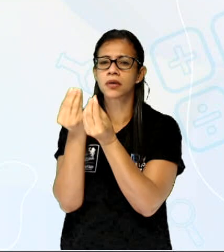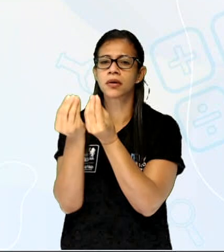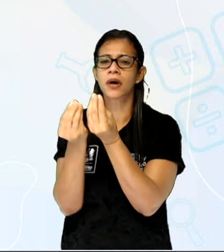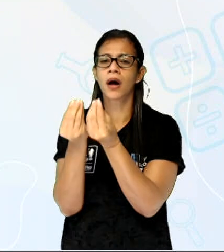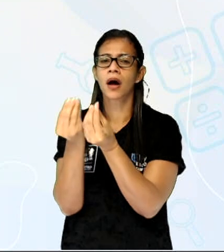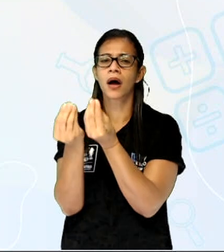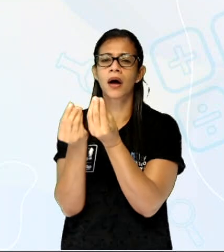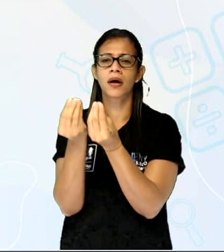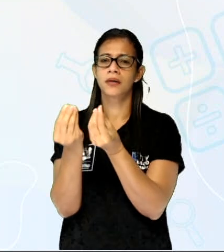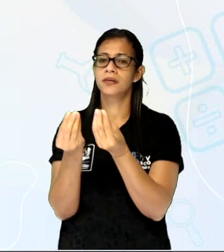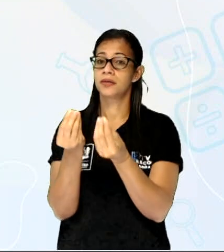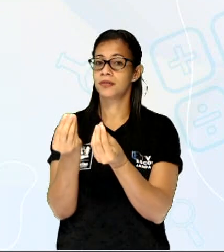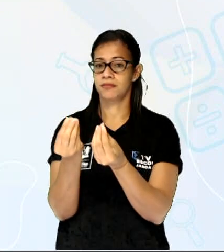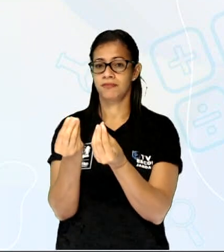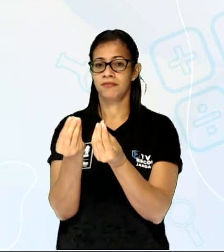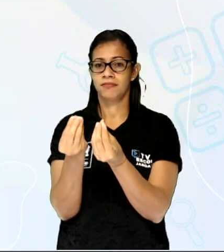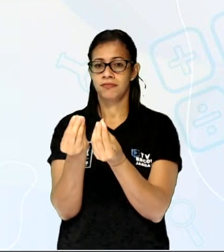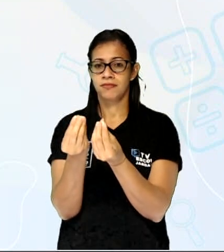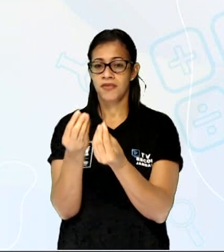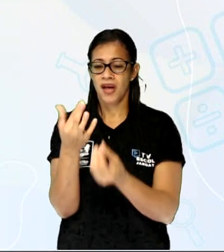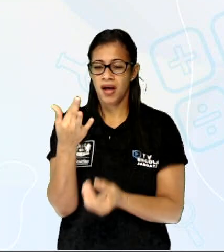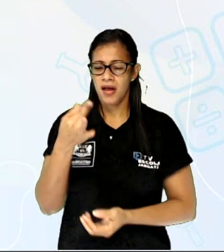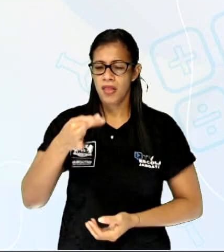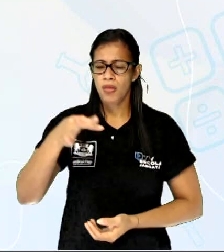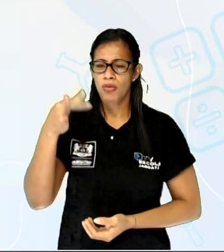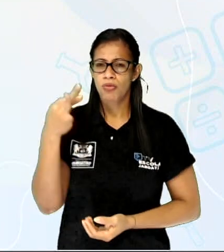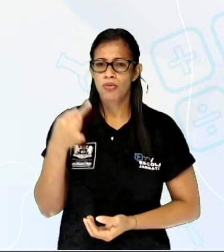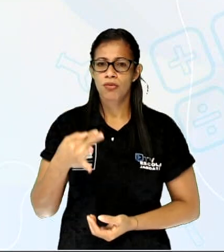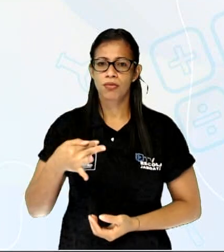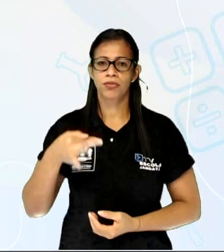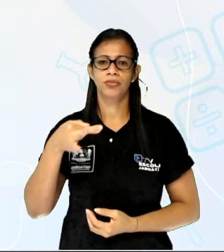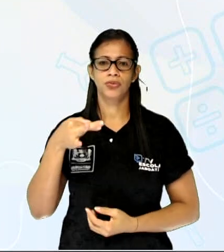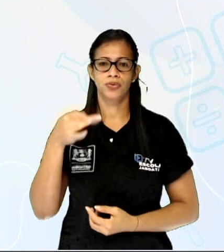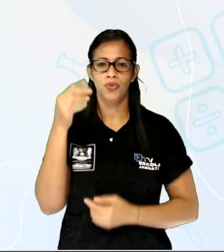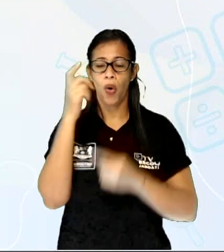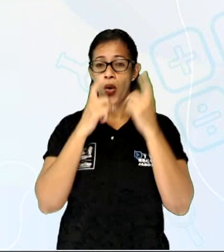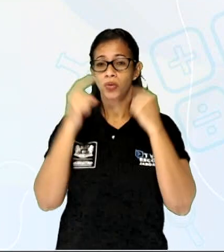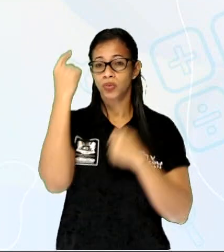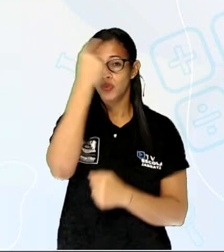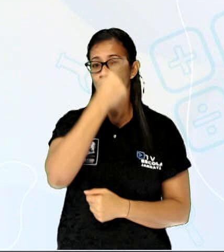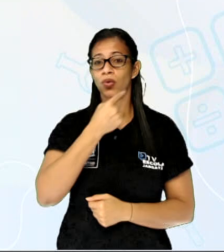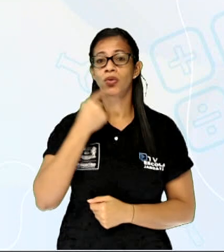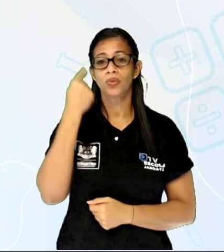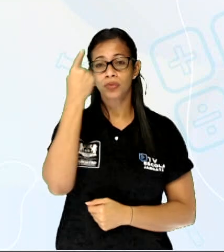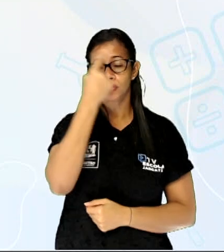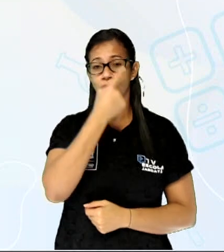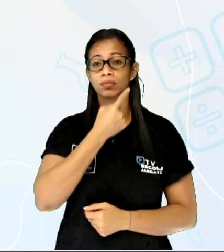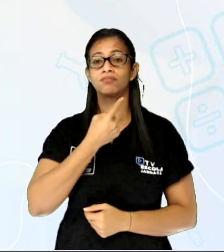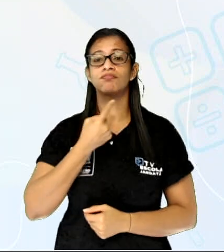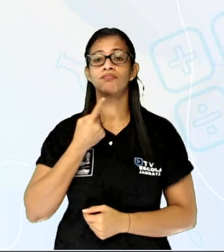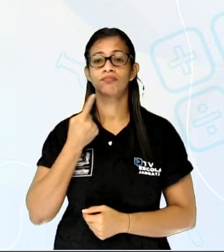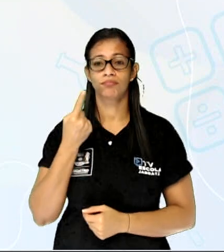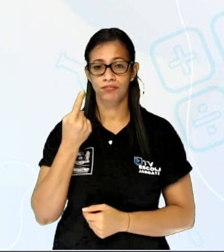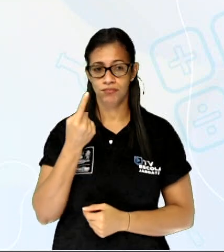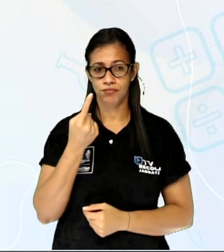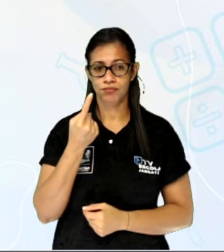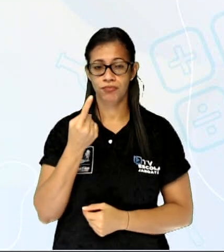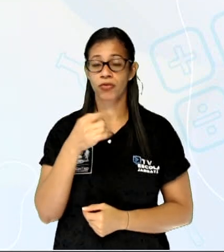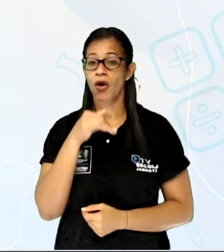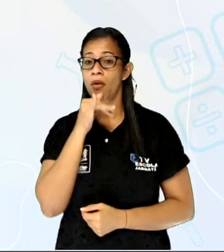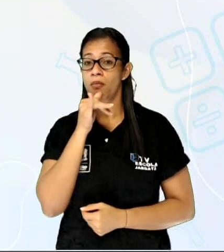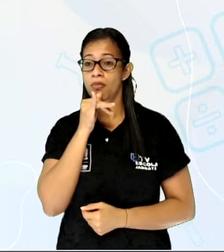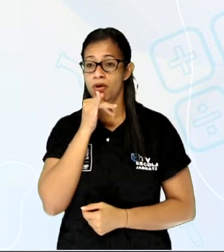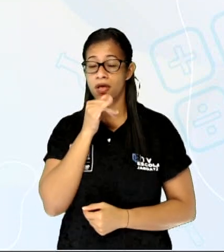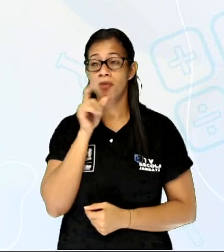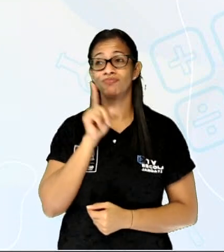dor estampada nos rostos, porque aí Laocoonte ele está sendo esmagado por uma serpente, tanto ele